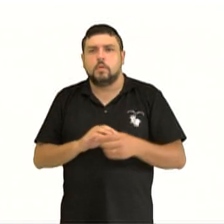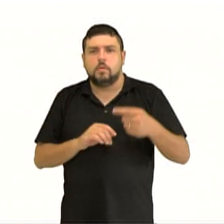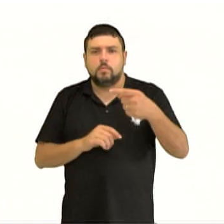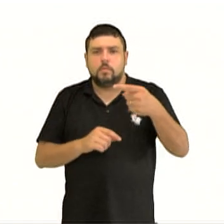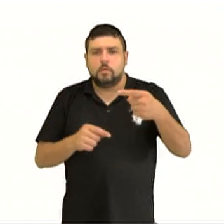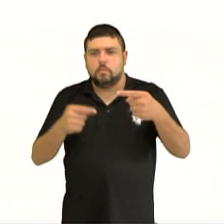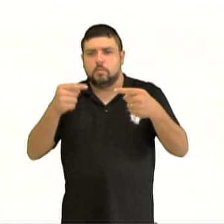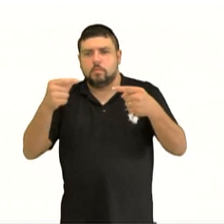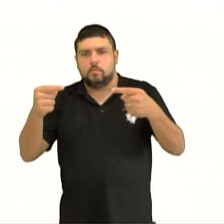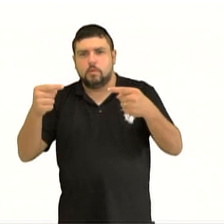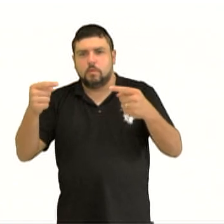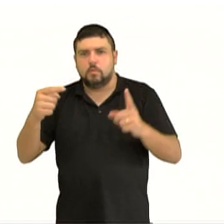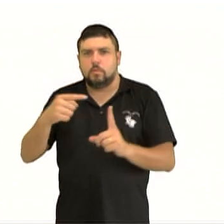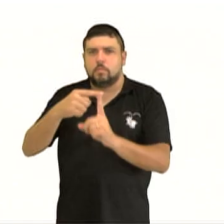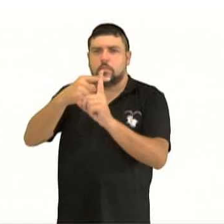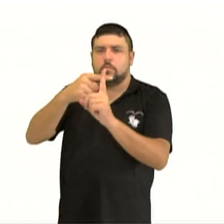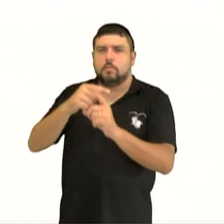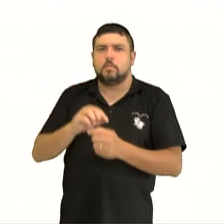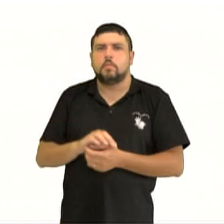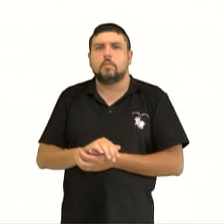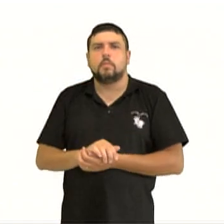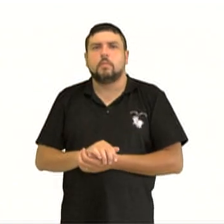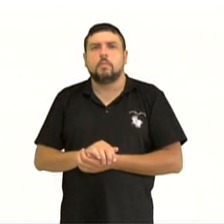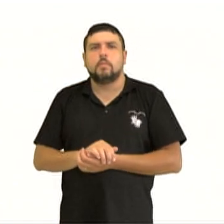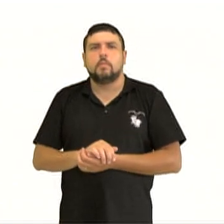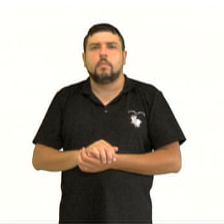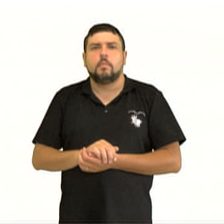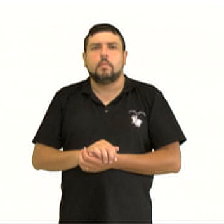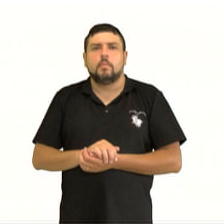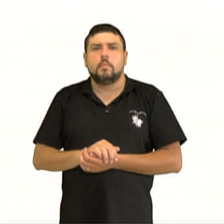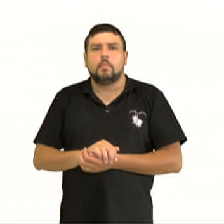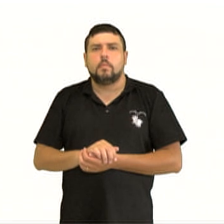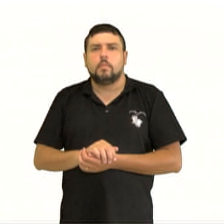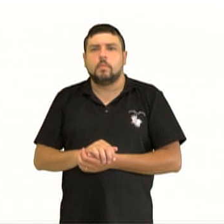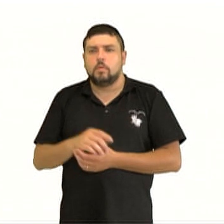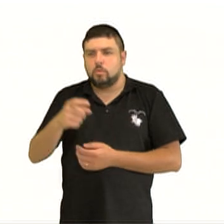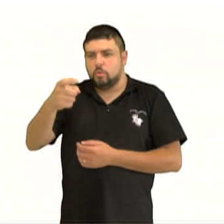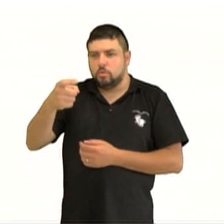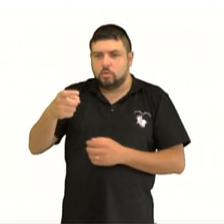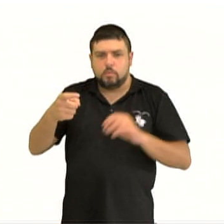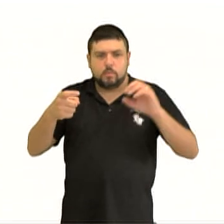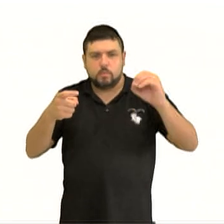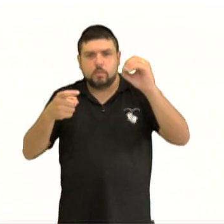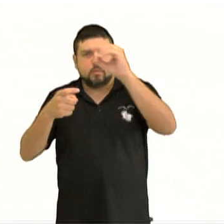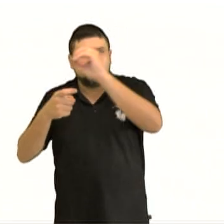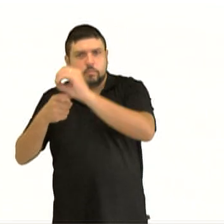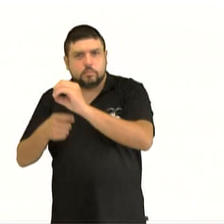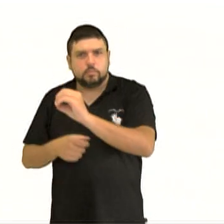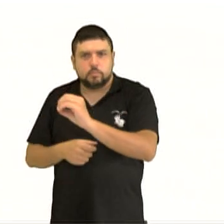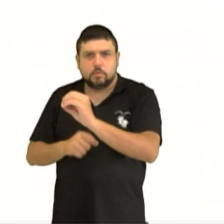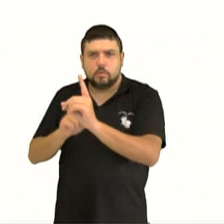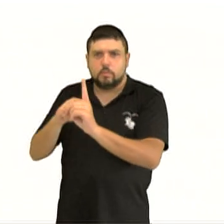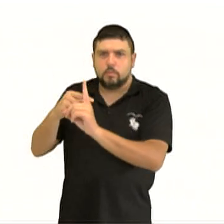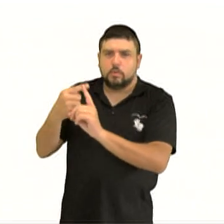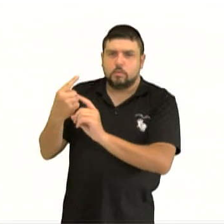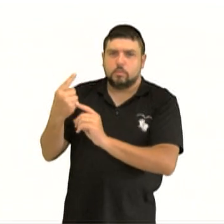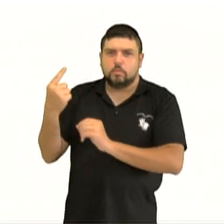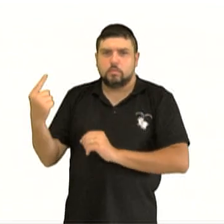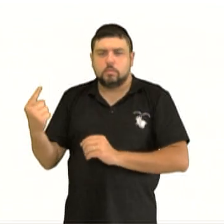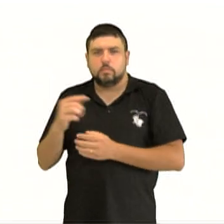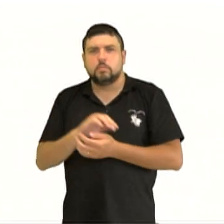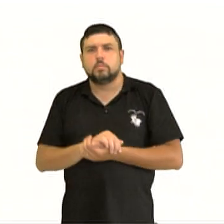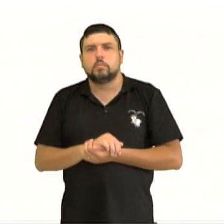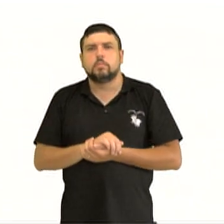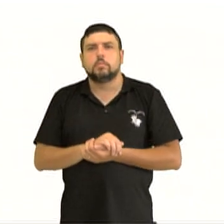menos, mais 1 mais 1, 2. Coloquei o 0 no lugar do x, somei com 1, 1. Coloquei o 1 no lugar